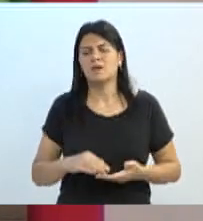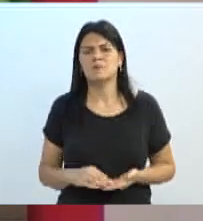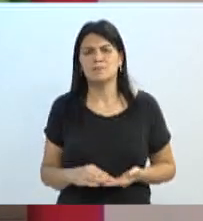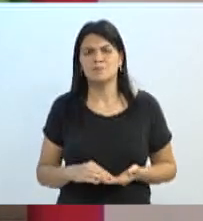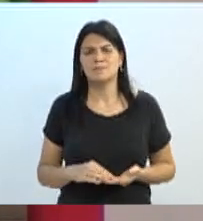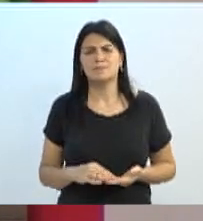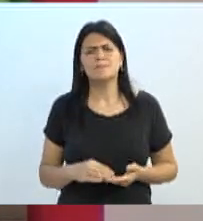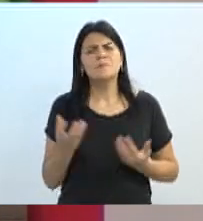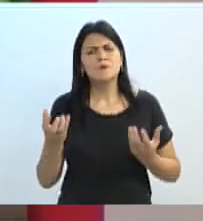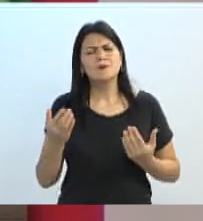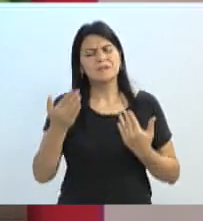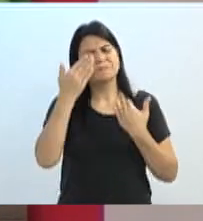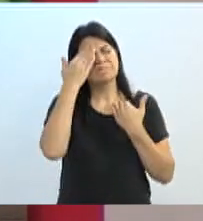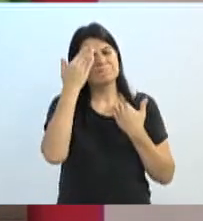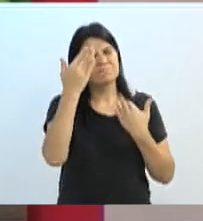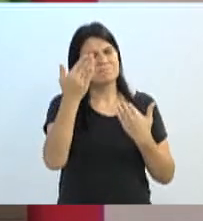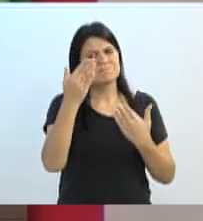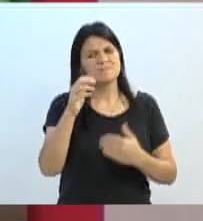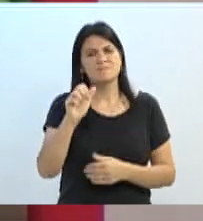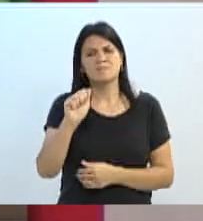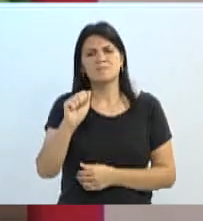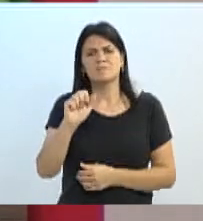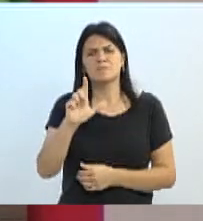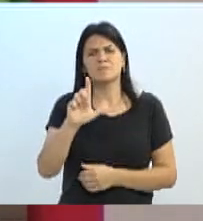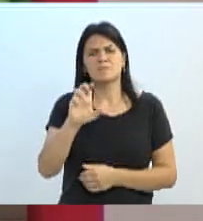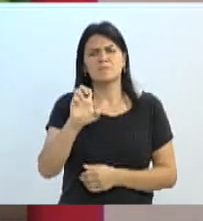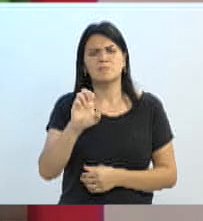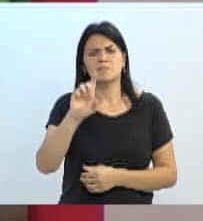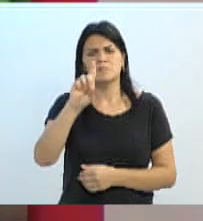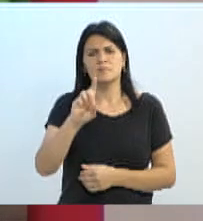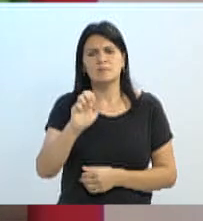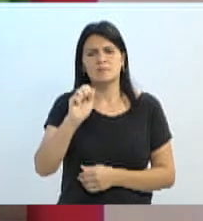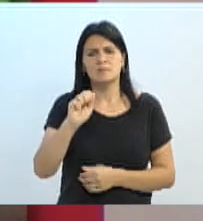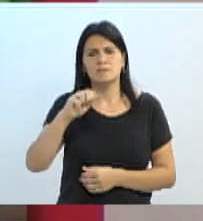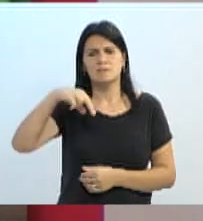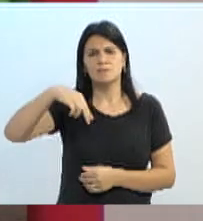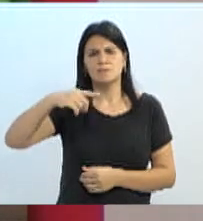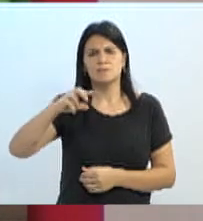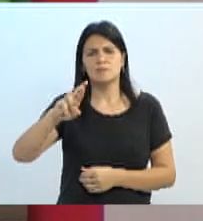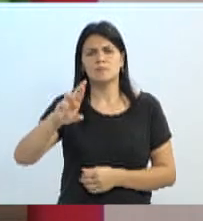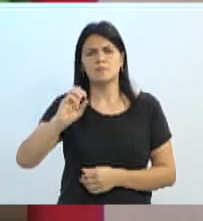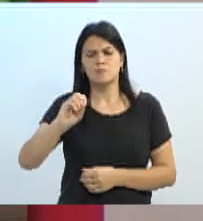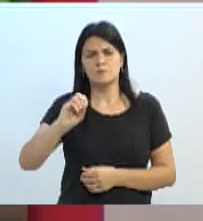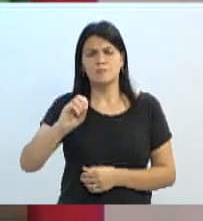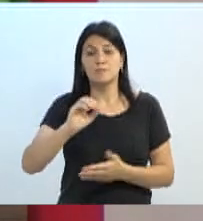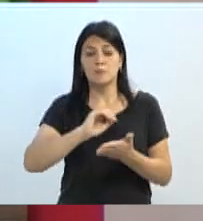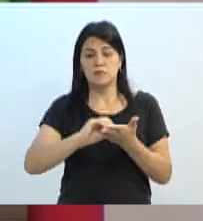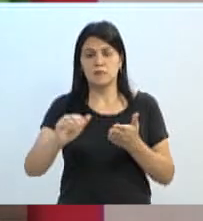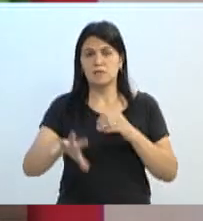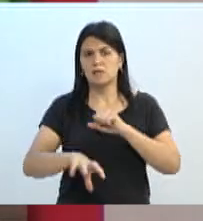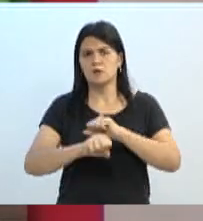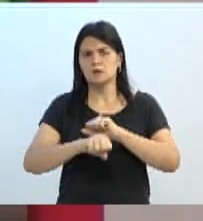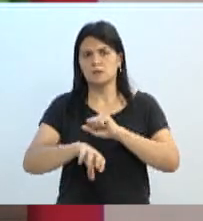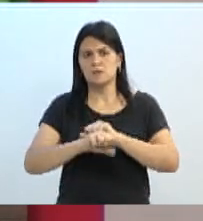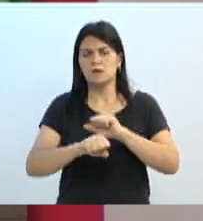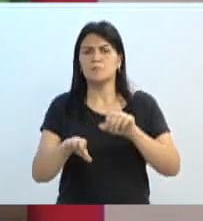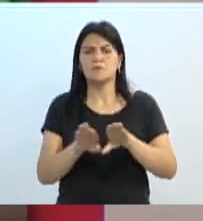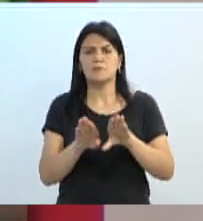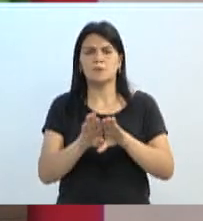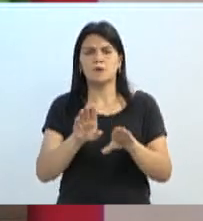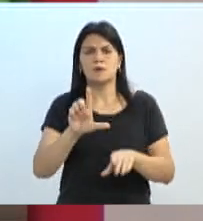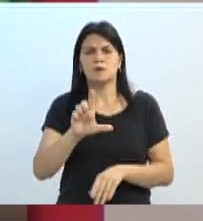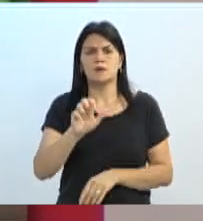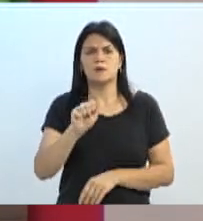eu quero agradecer o Alexandro, que é o secretário lá do CETERB, também o Laírton Leite e